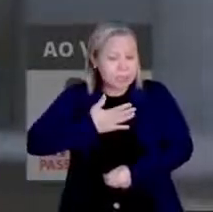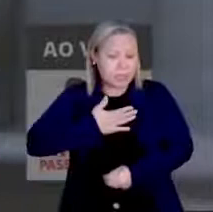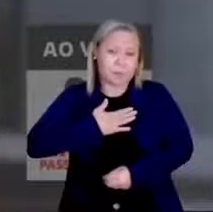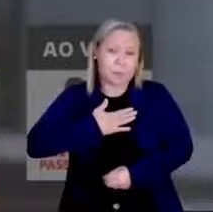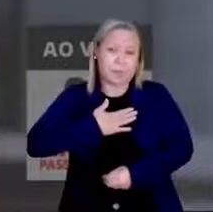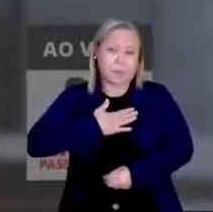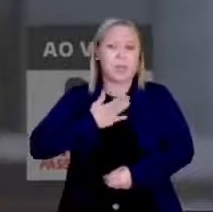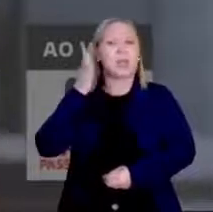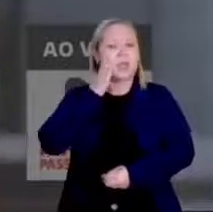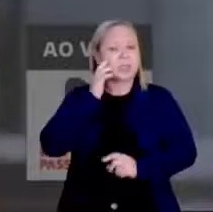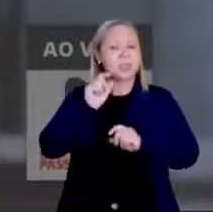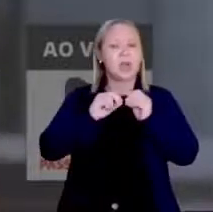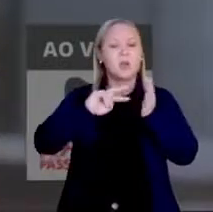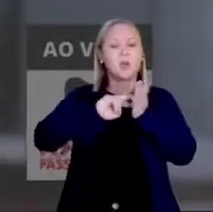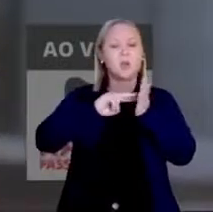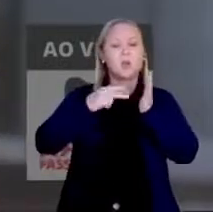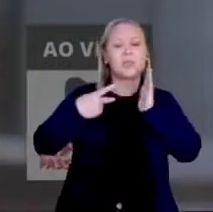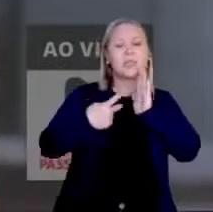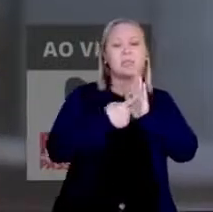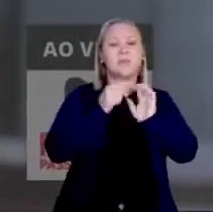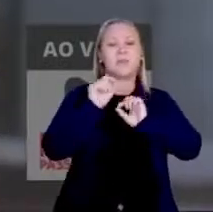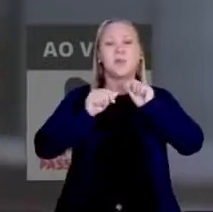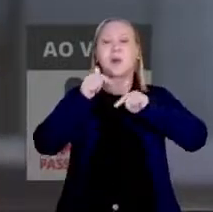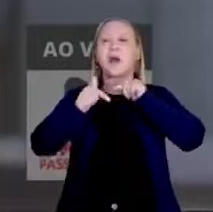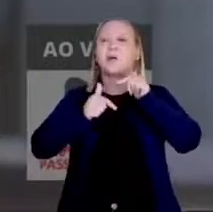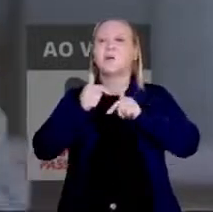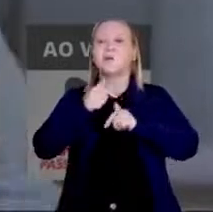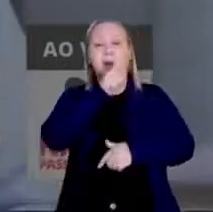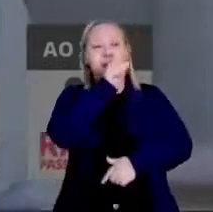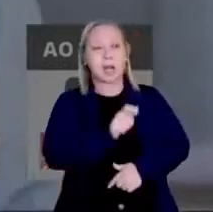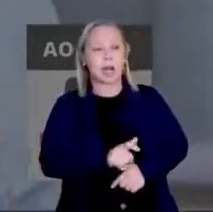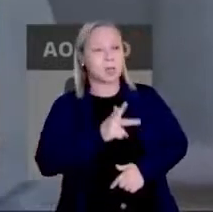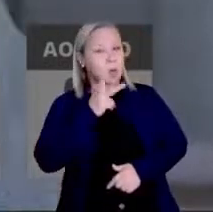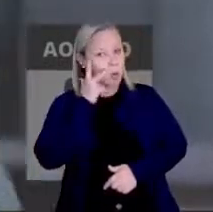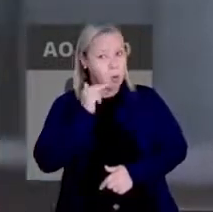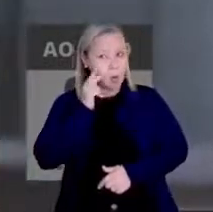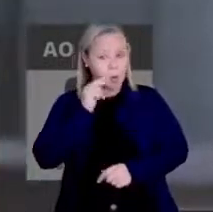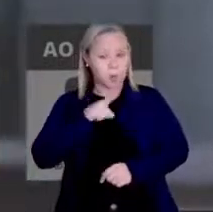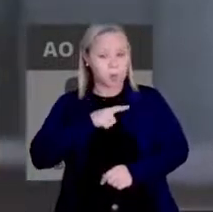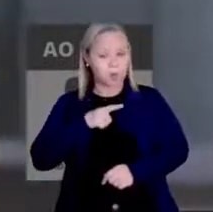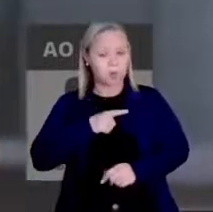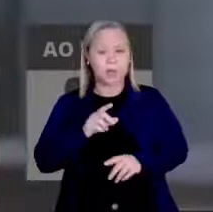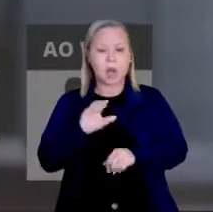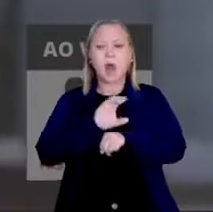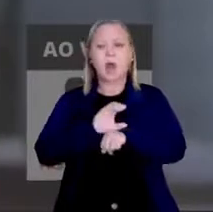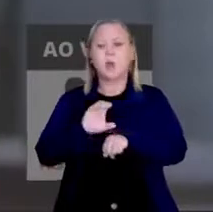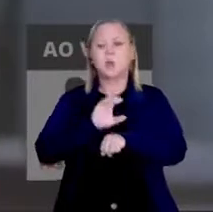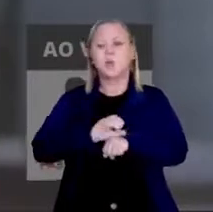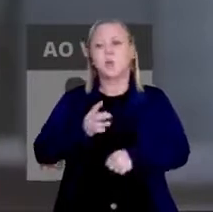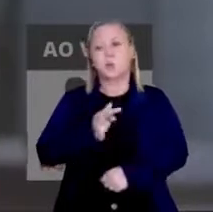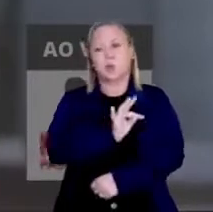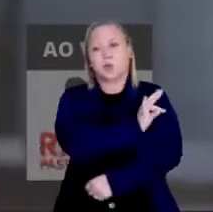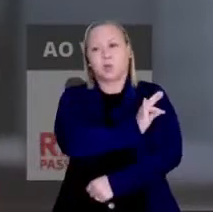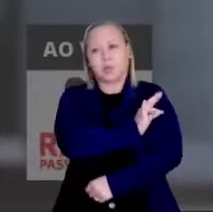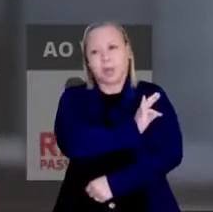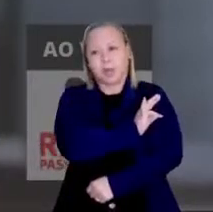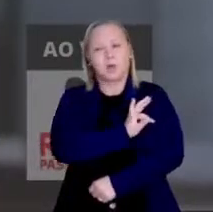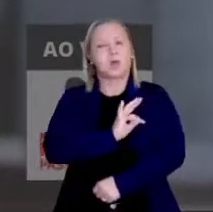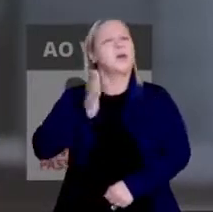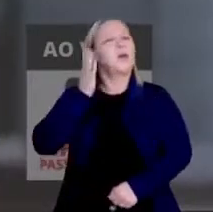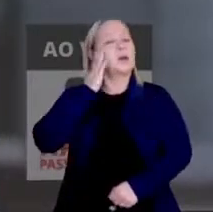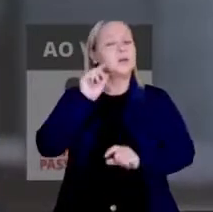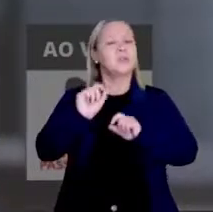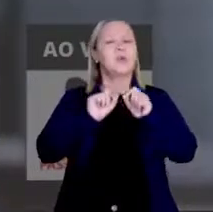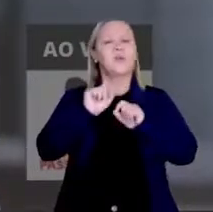já começam te pedindo um currículo e melhora a tua vida. Por isso que eu tenho orgulho de dizer para todo mundo, a